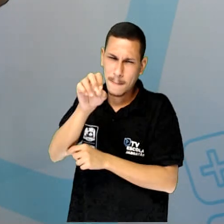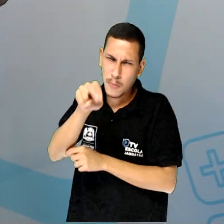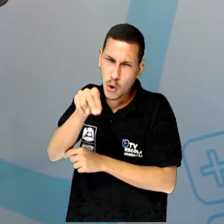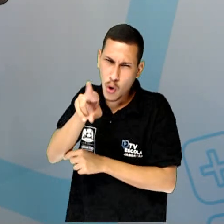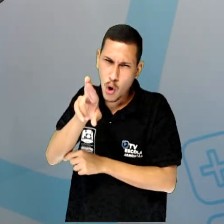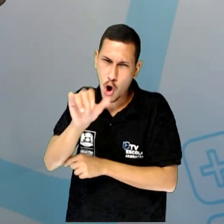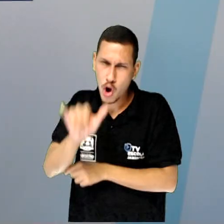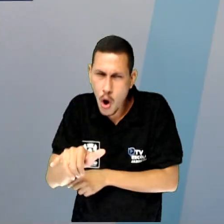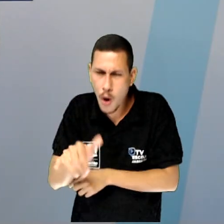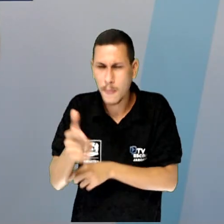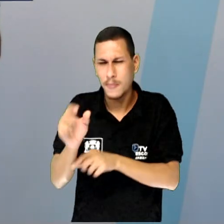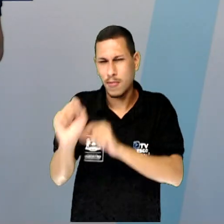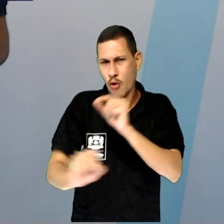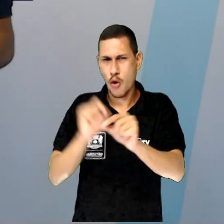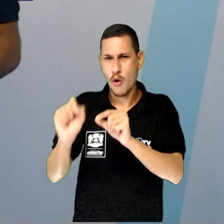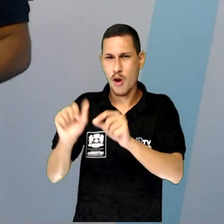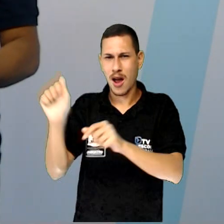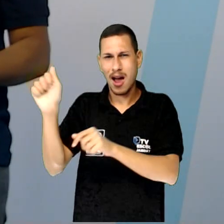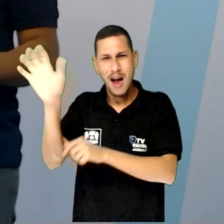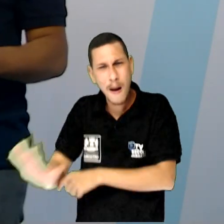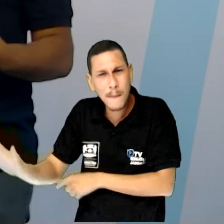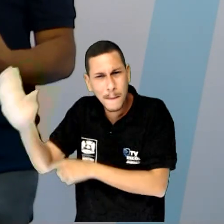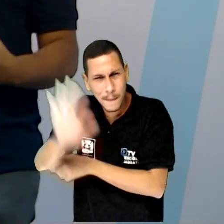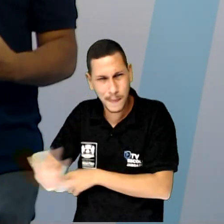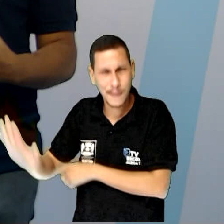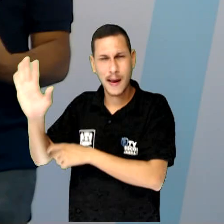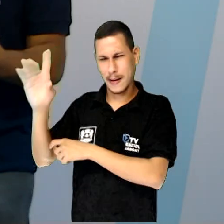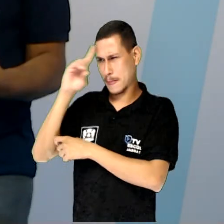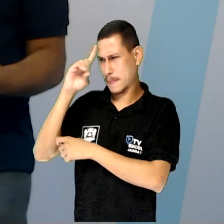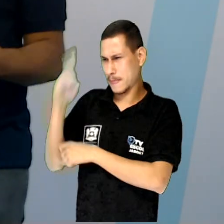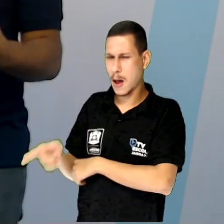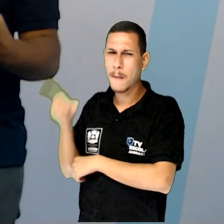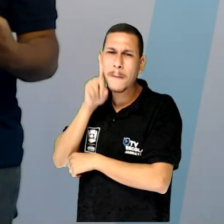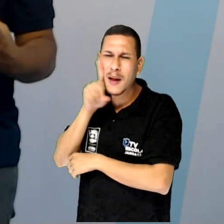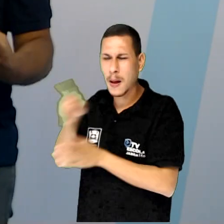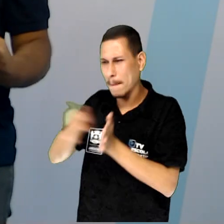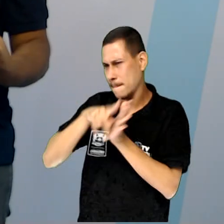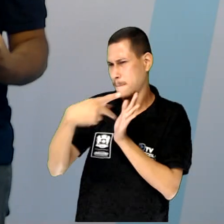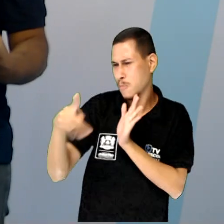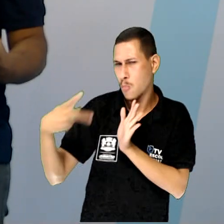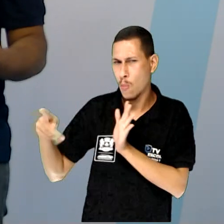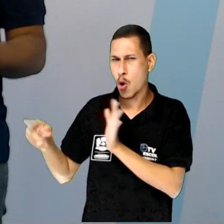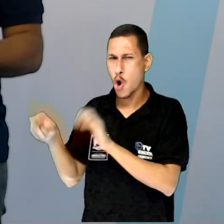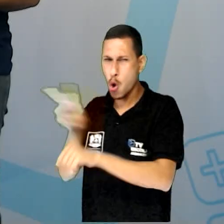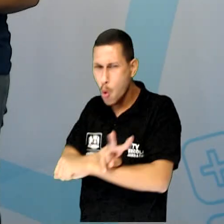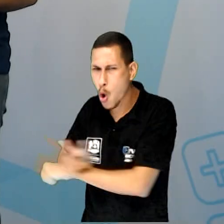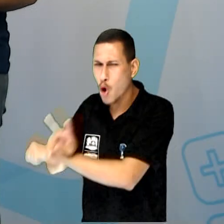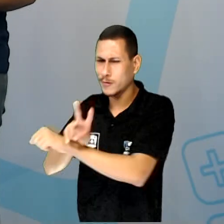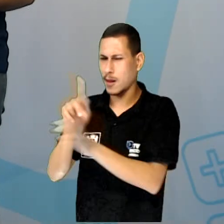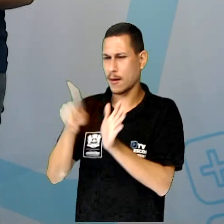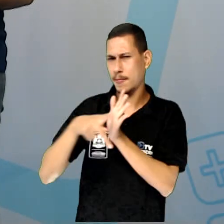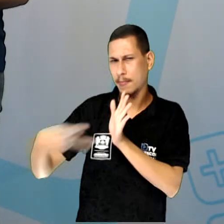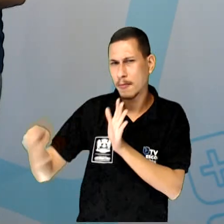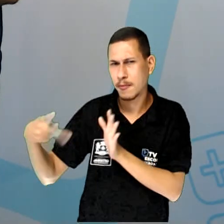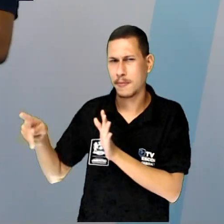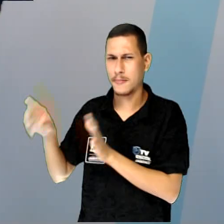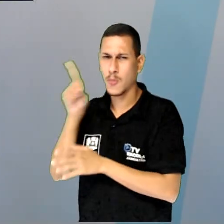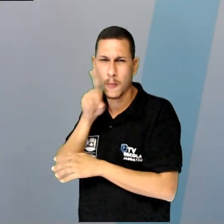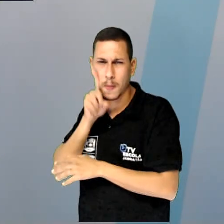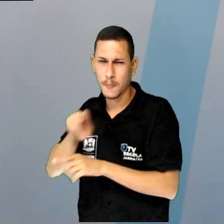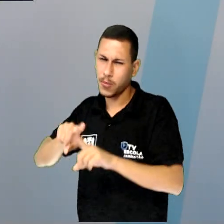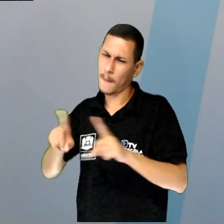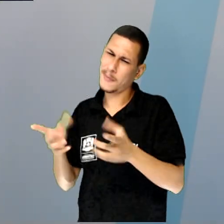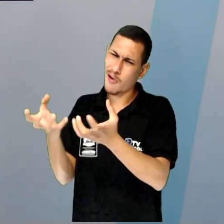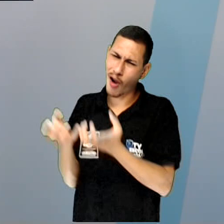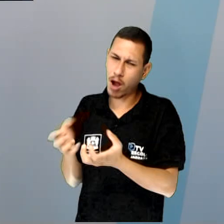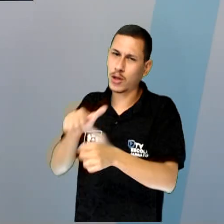para que a América fosse dominada por americanos e cuidada por eles mesmos, mas nisso querendo